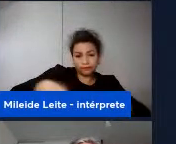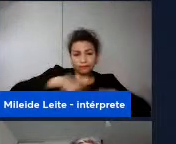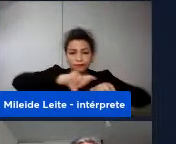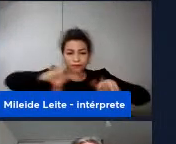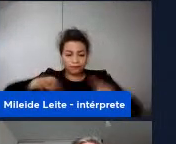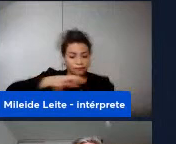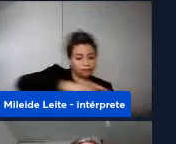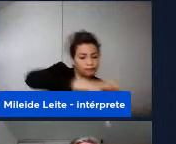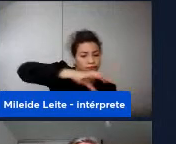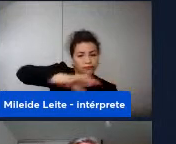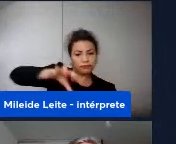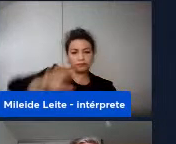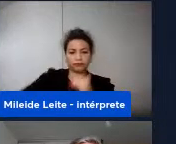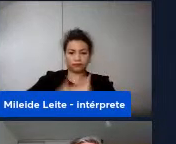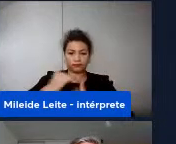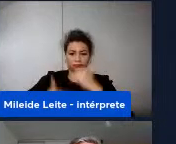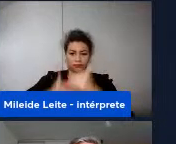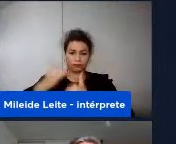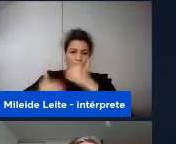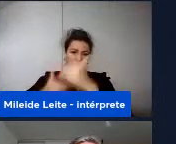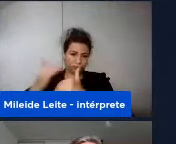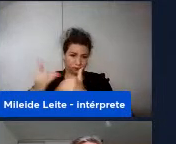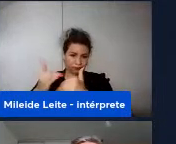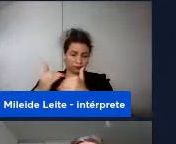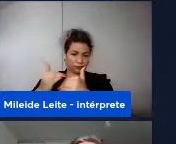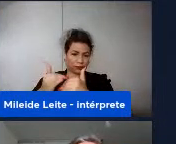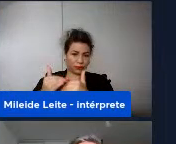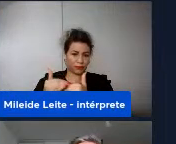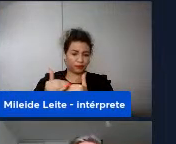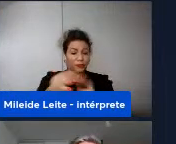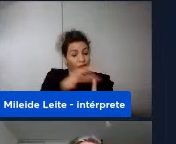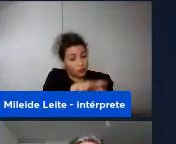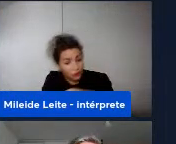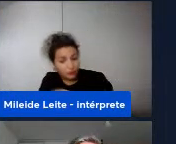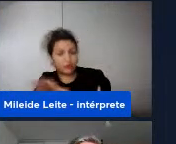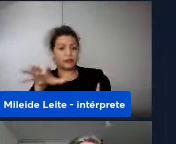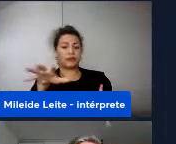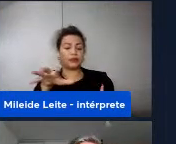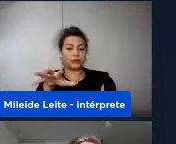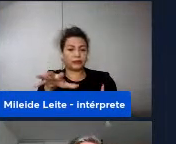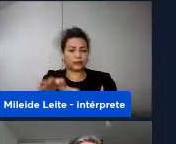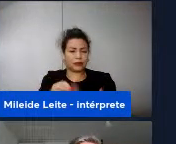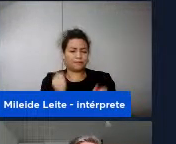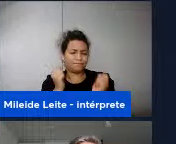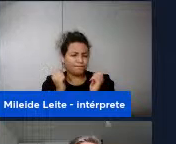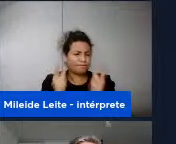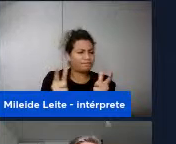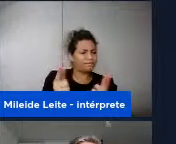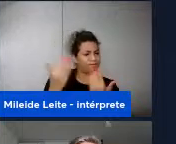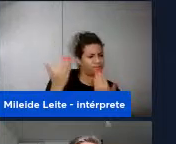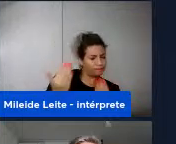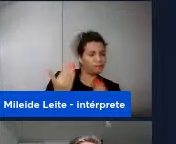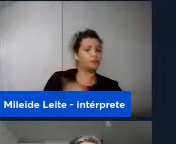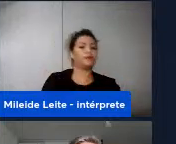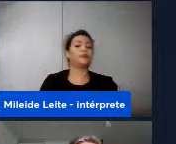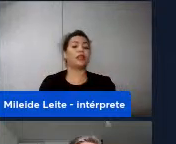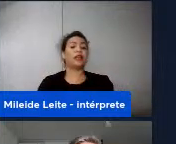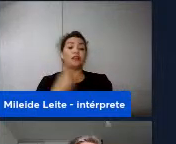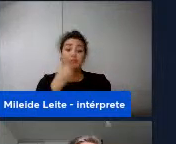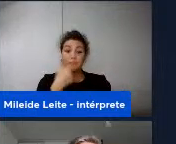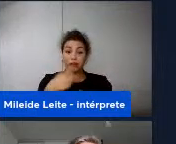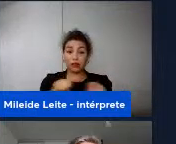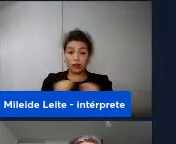desse processo numa vertente mais crítica. Destacar também